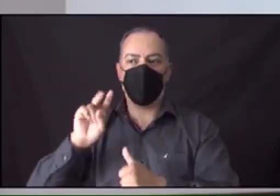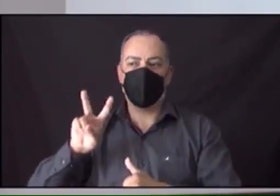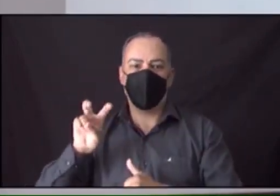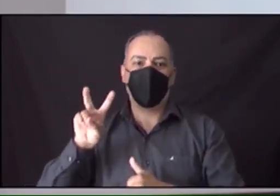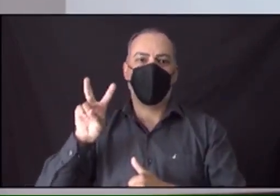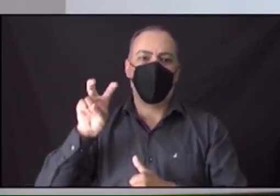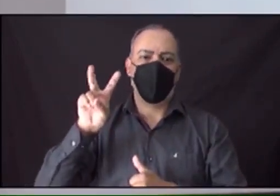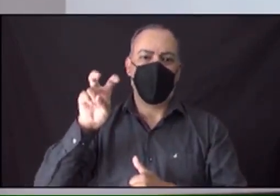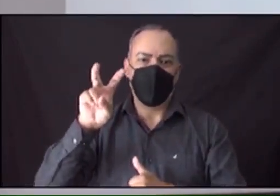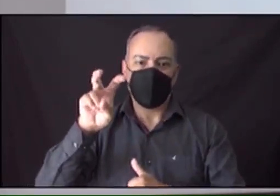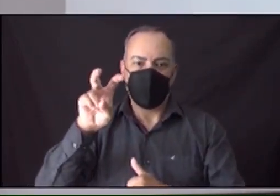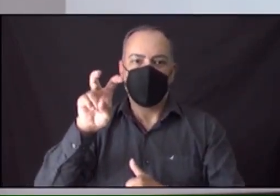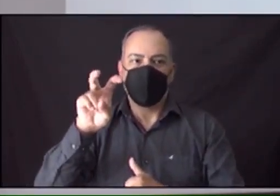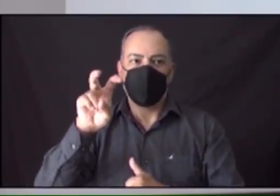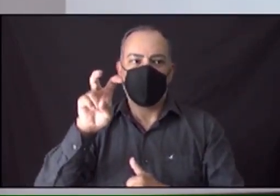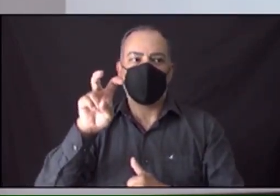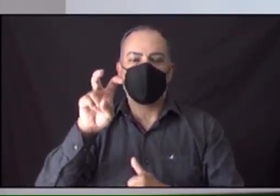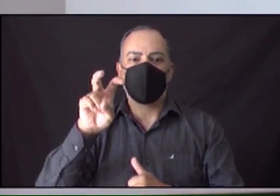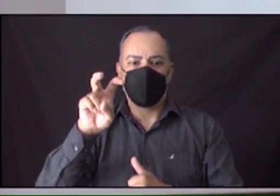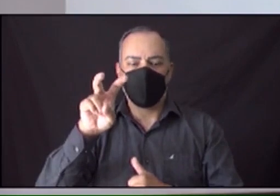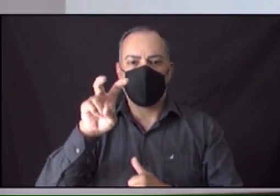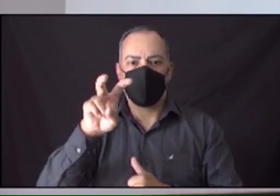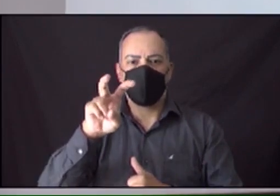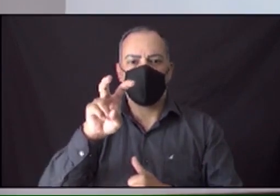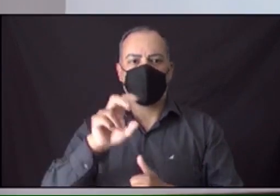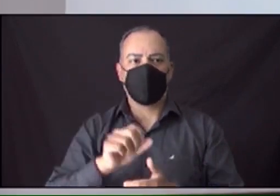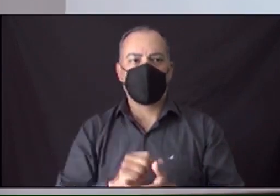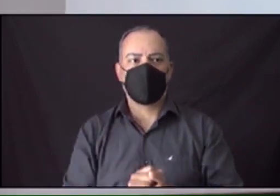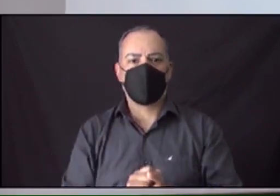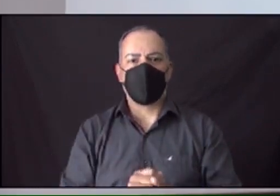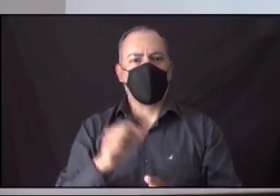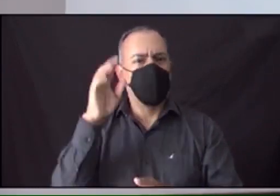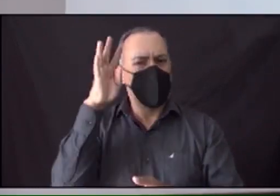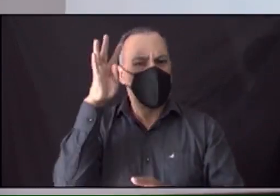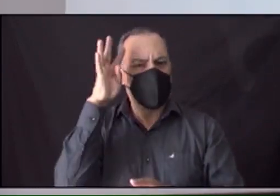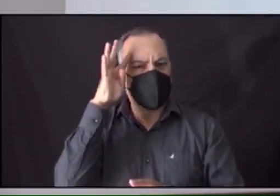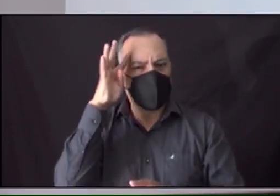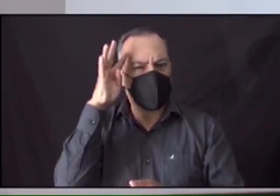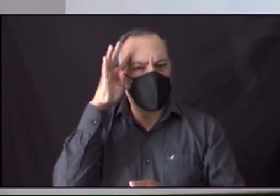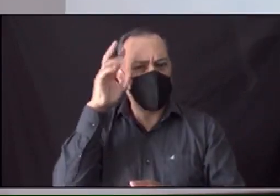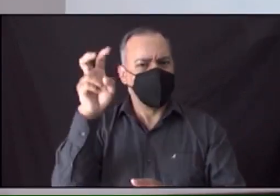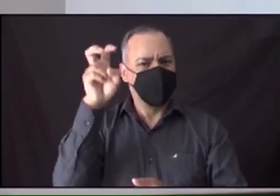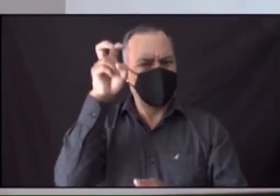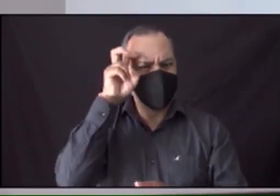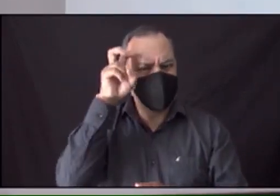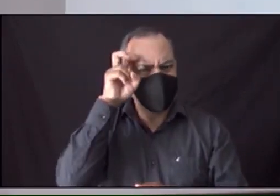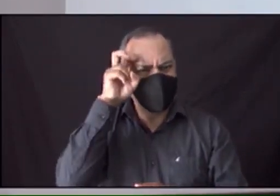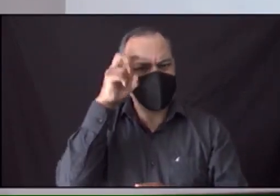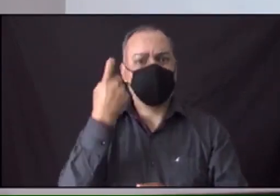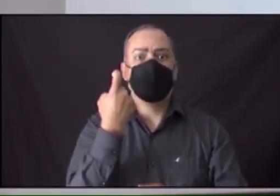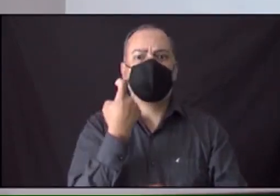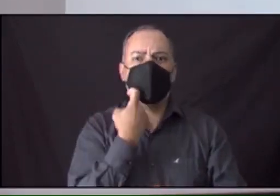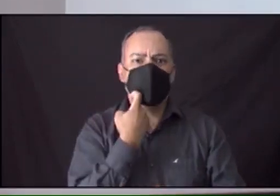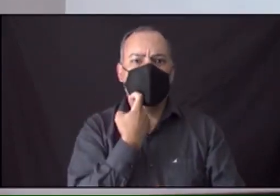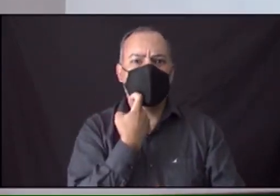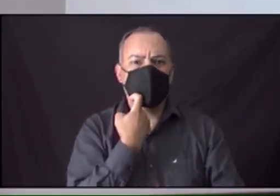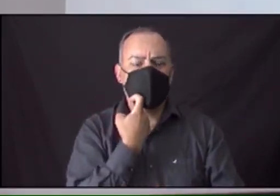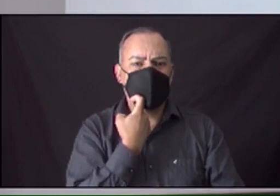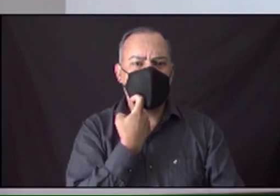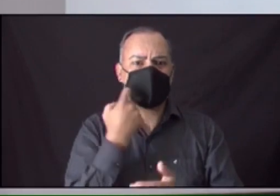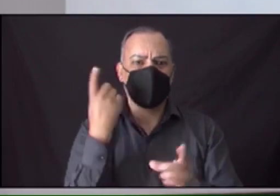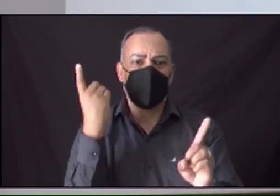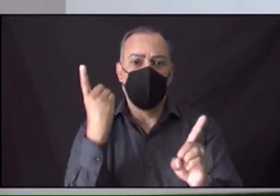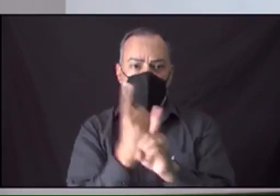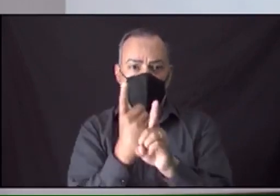terceira semana ela já chegou ao pico. Na quarta, na quinta e a sexta, que a gente está encontrando